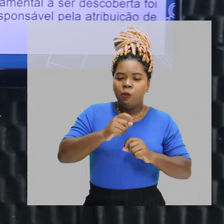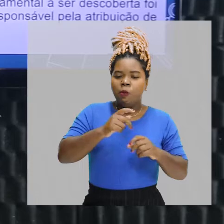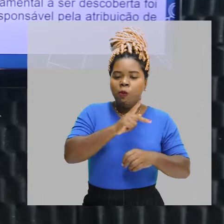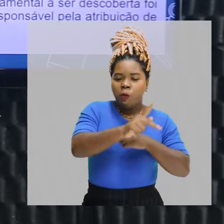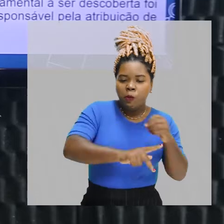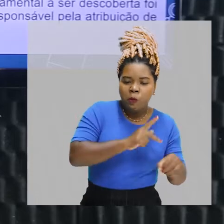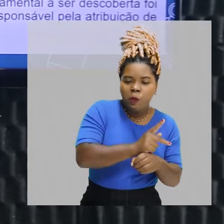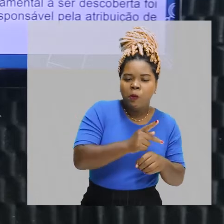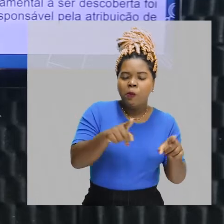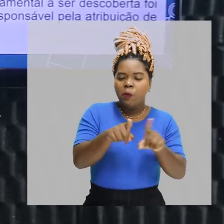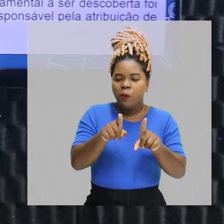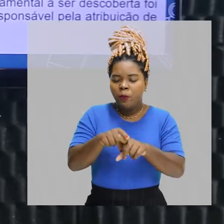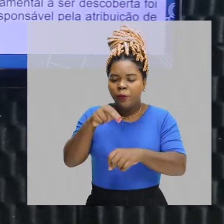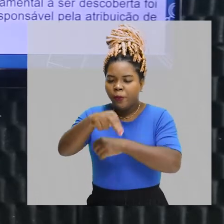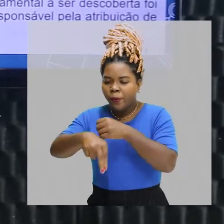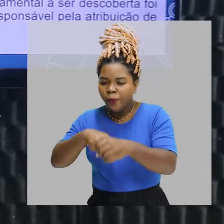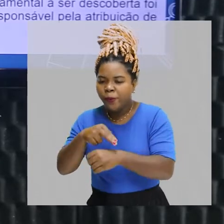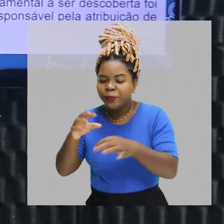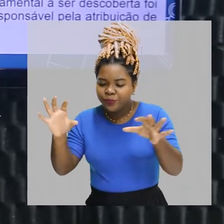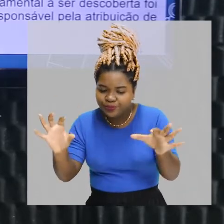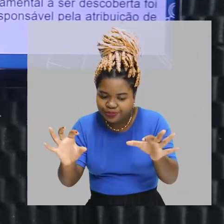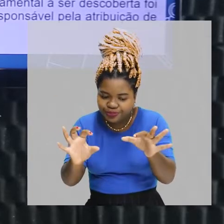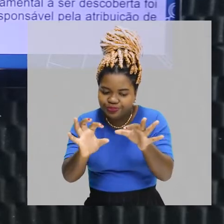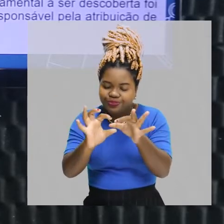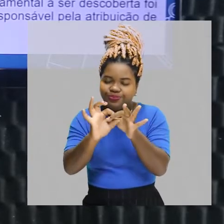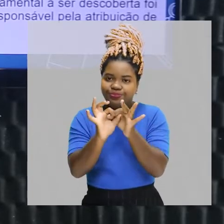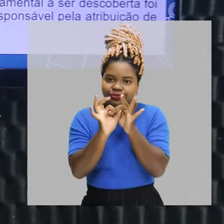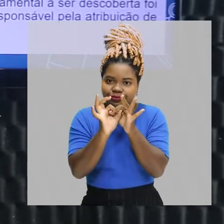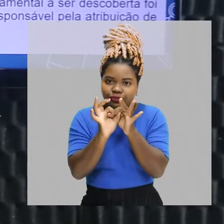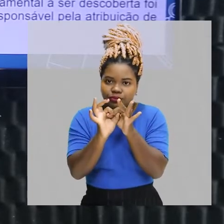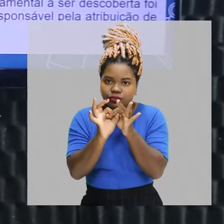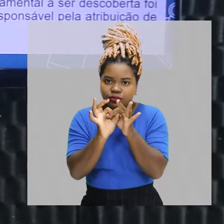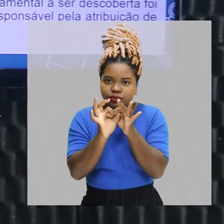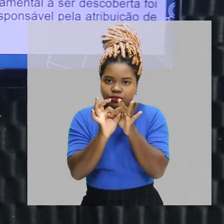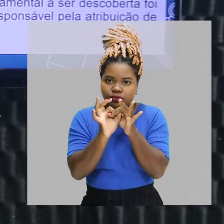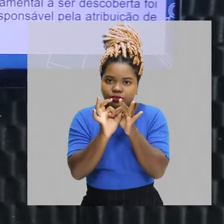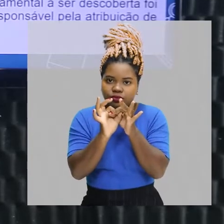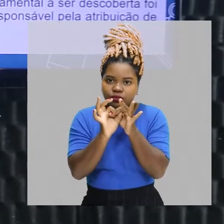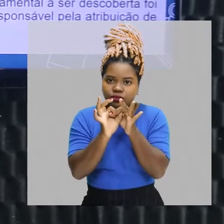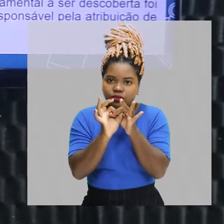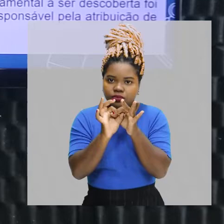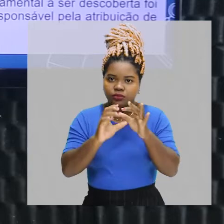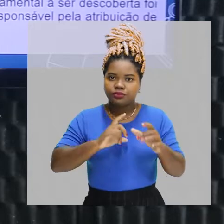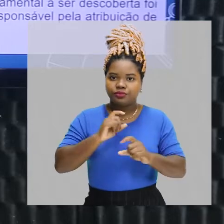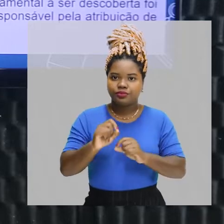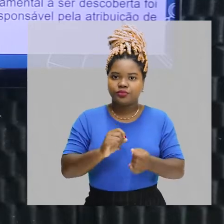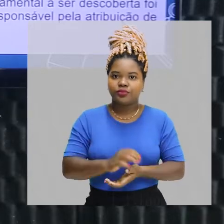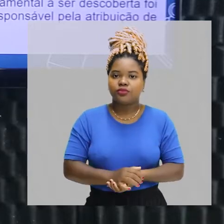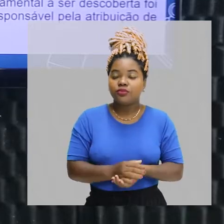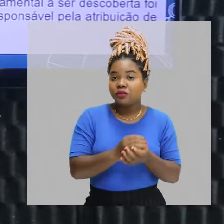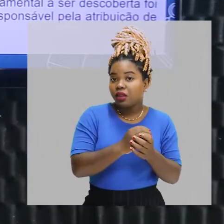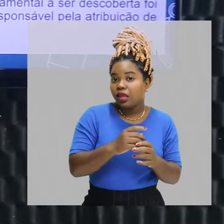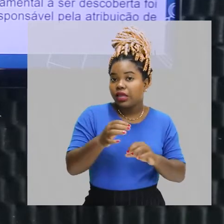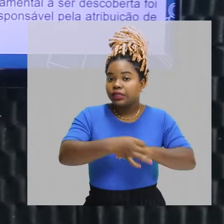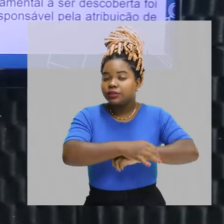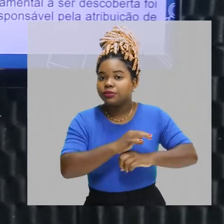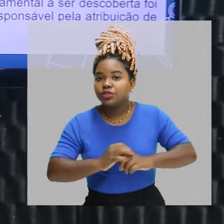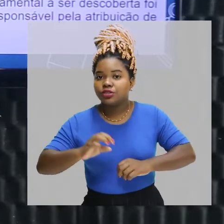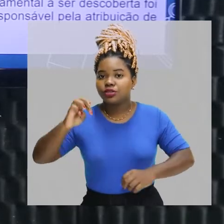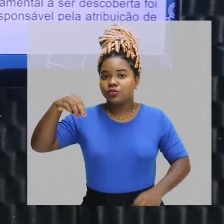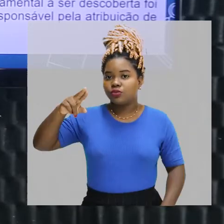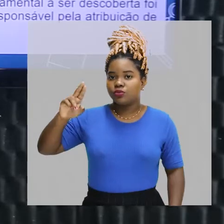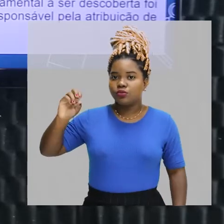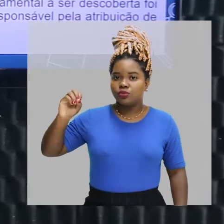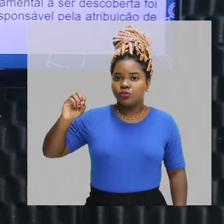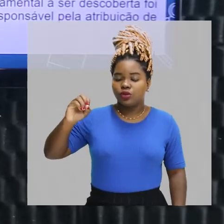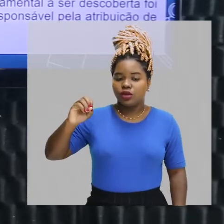nêutrons eles fiquem ali juntinhos, grudados, certo? Entre eles nós temos essas partículas que são os gluons,